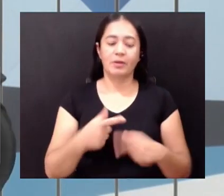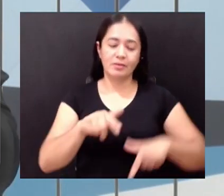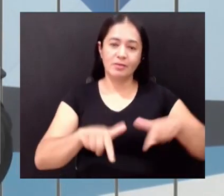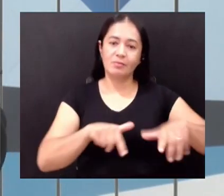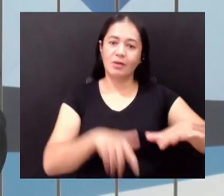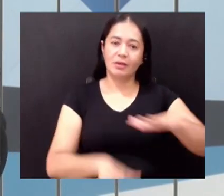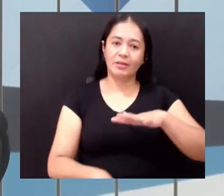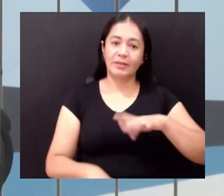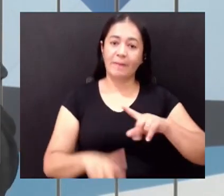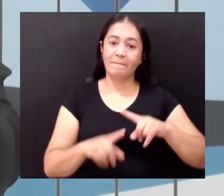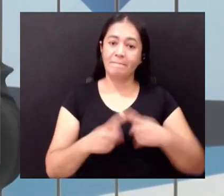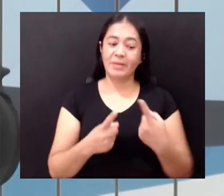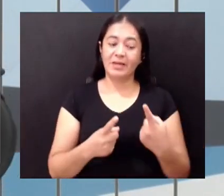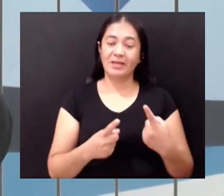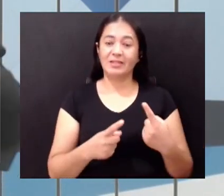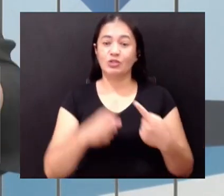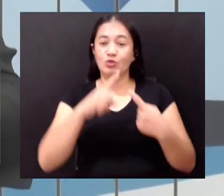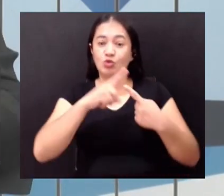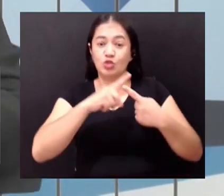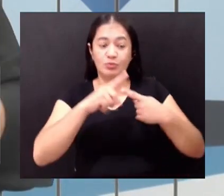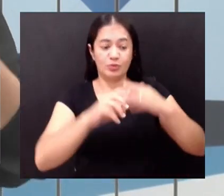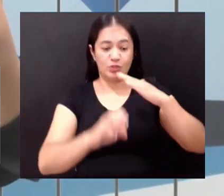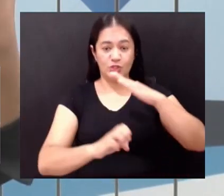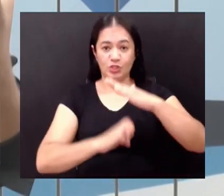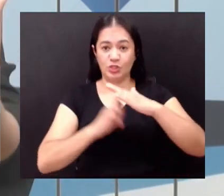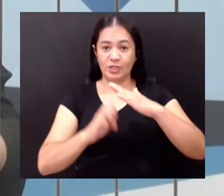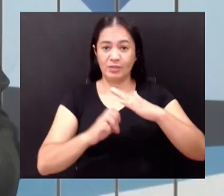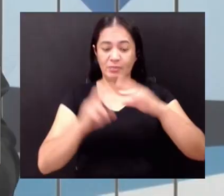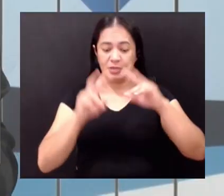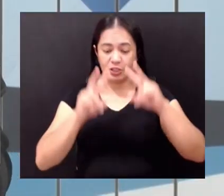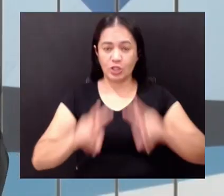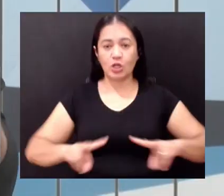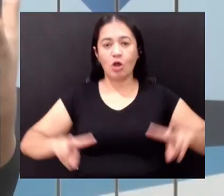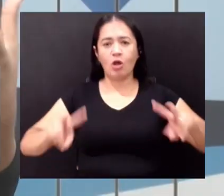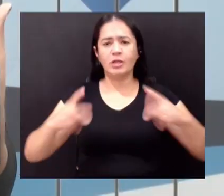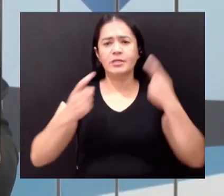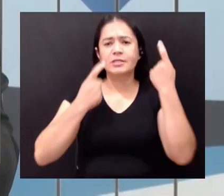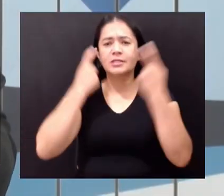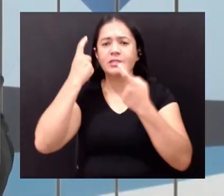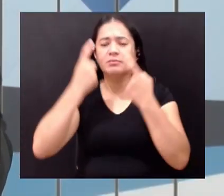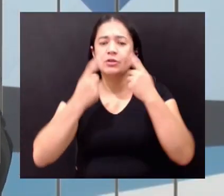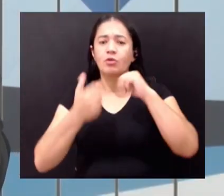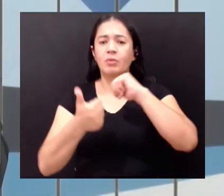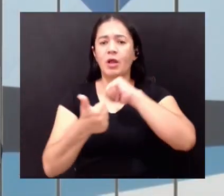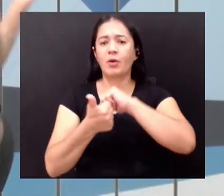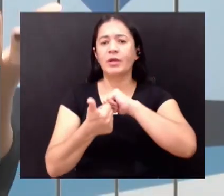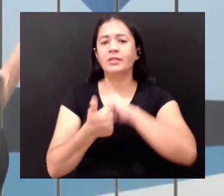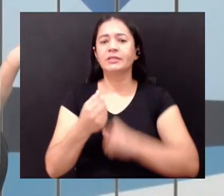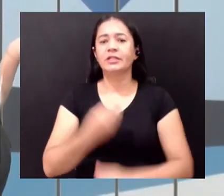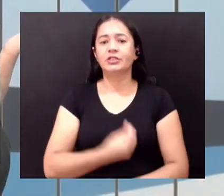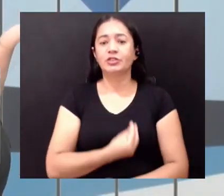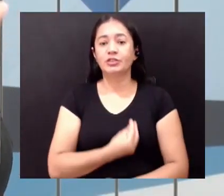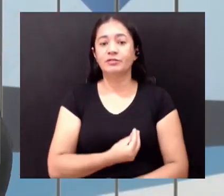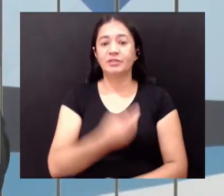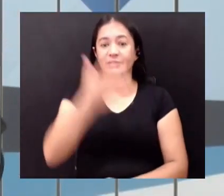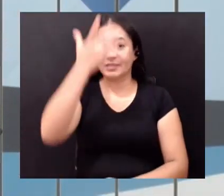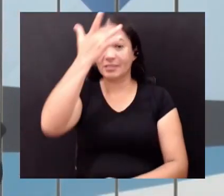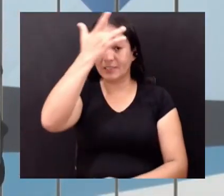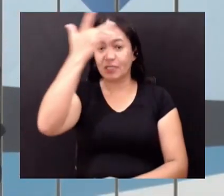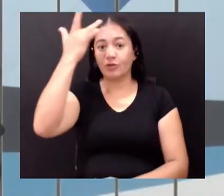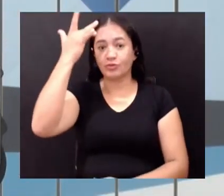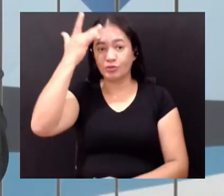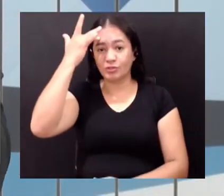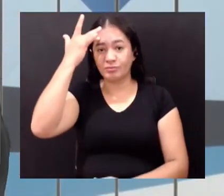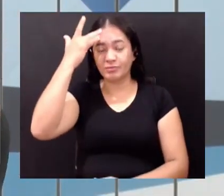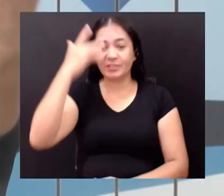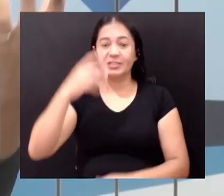empresa que consegue olhar para isso, se preocupar com a qualidade de vida, com a saúde emocional, existe até um nome hoje em dia, que é o salário emocional, né?